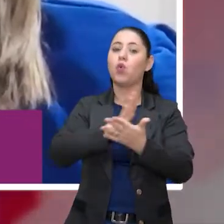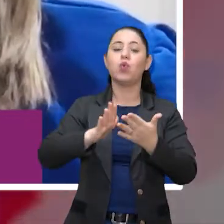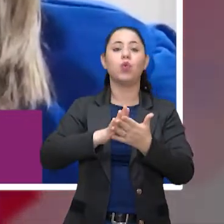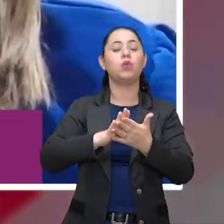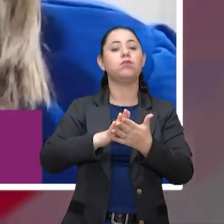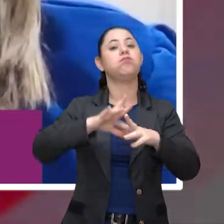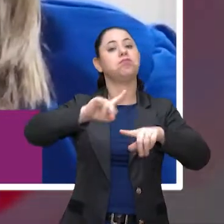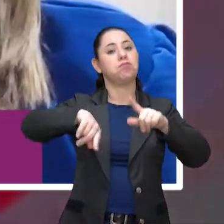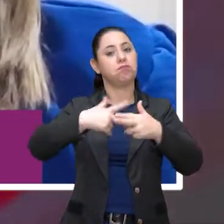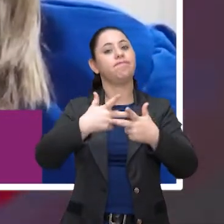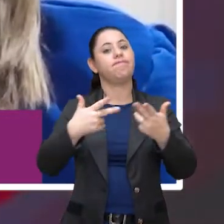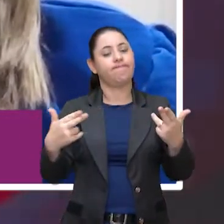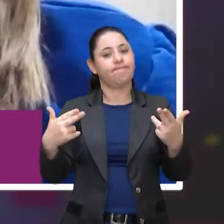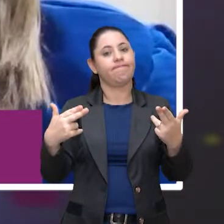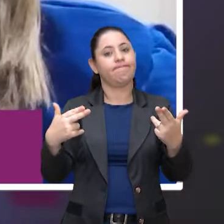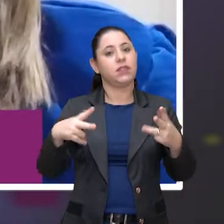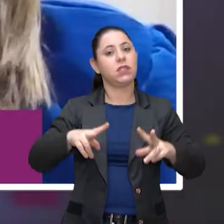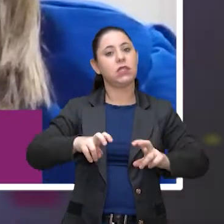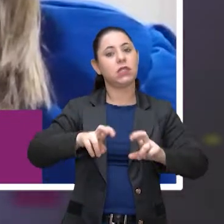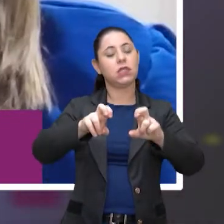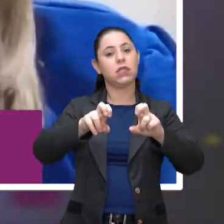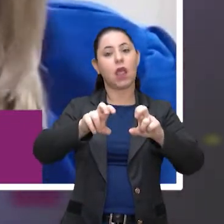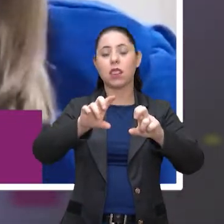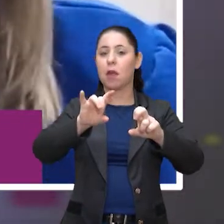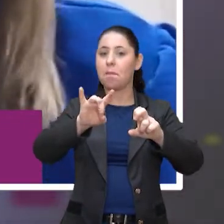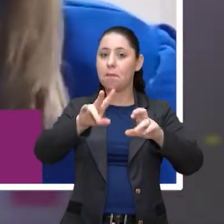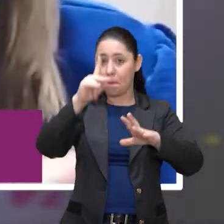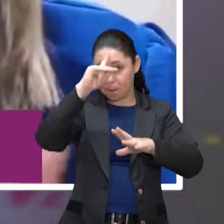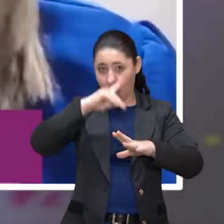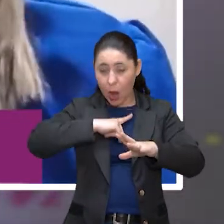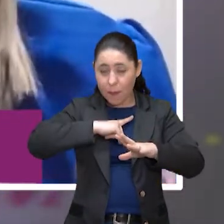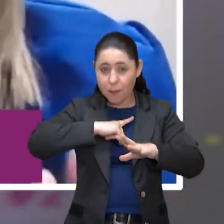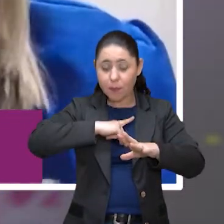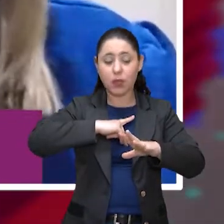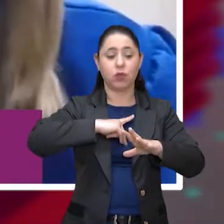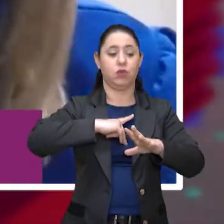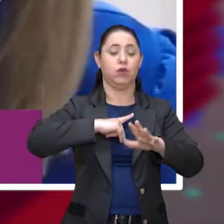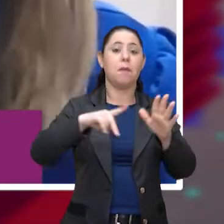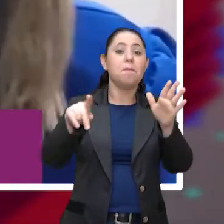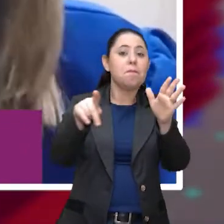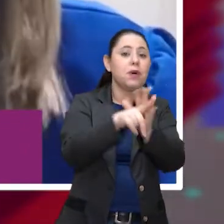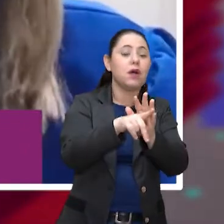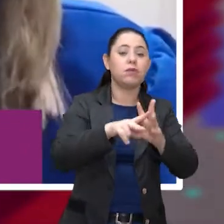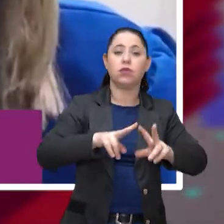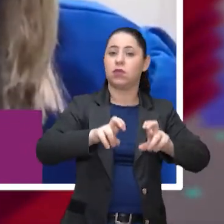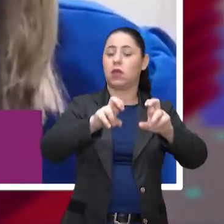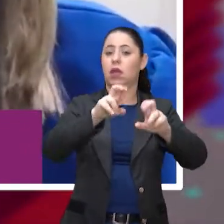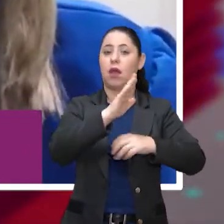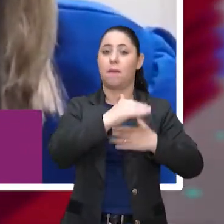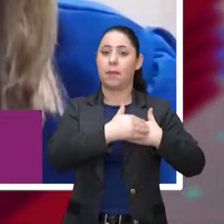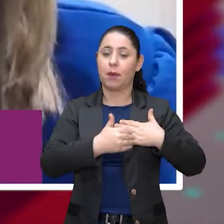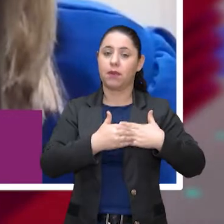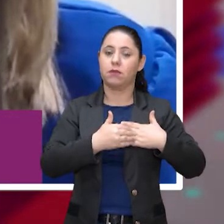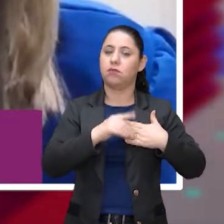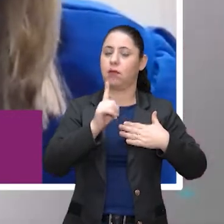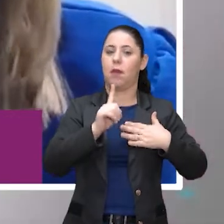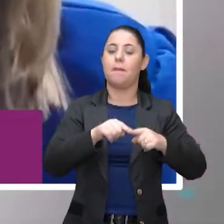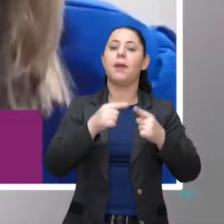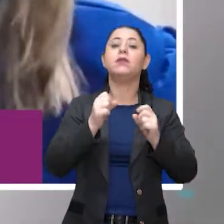Não necessariamente de mama. Mas tem o risco de desenvolver essa doença. Pode ter um risco um